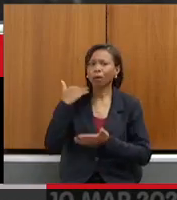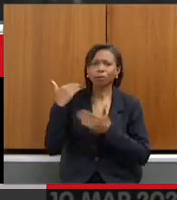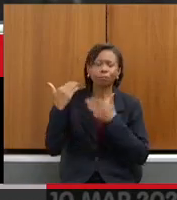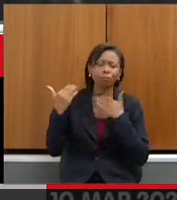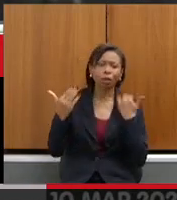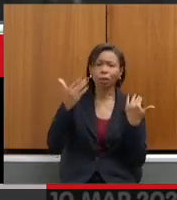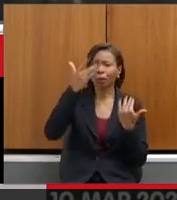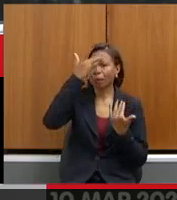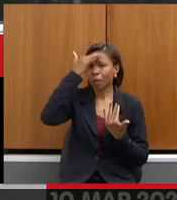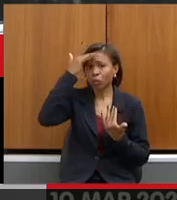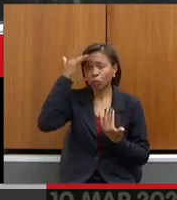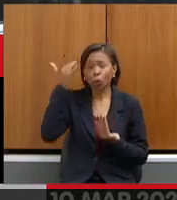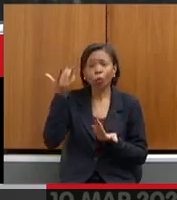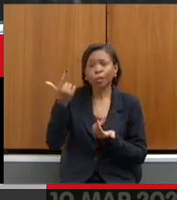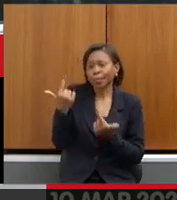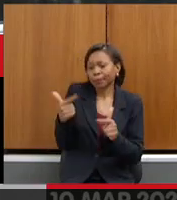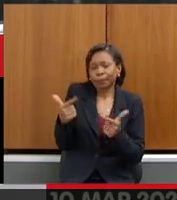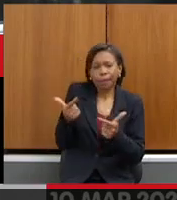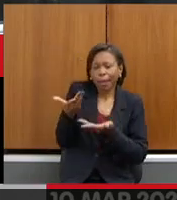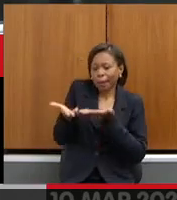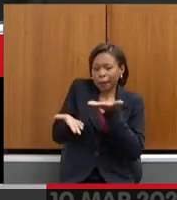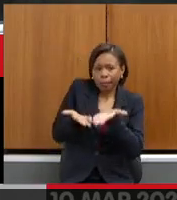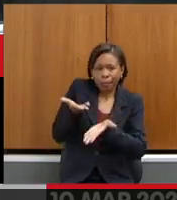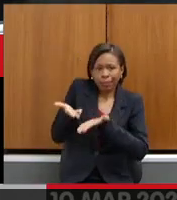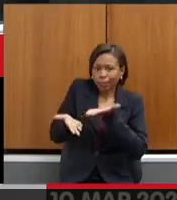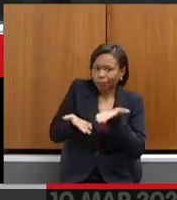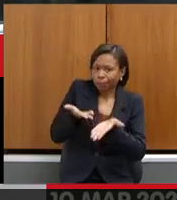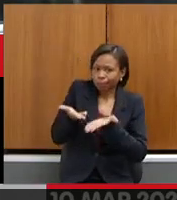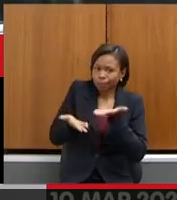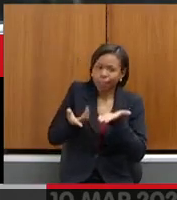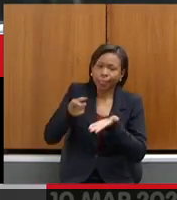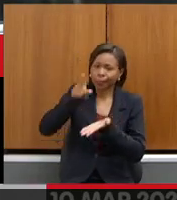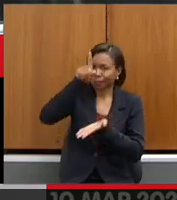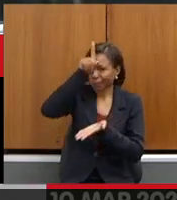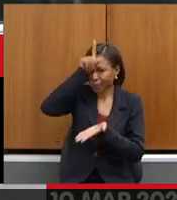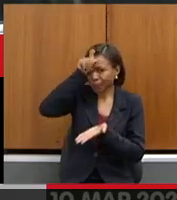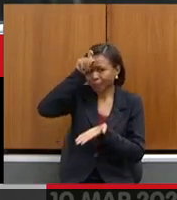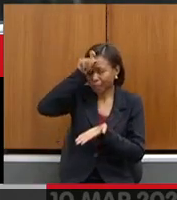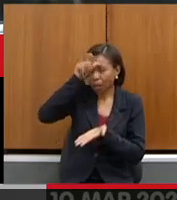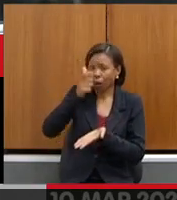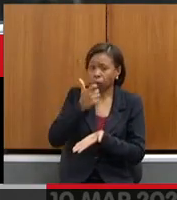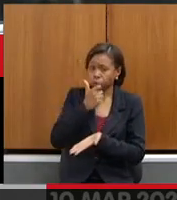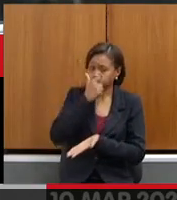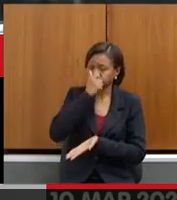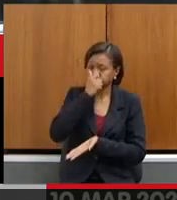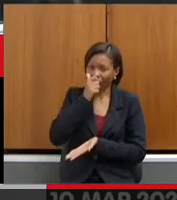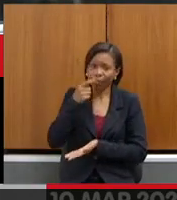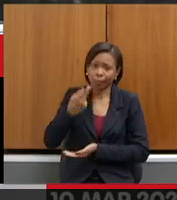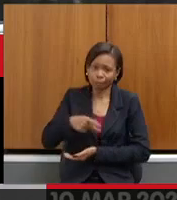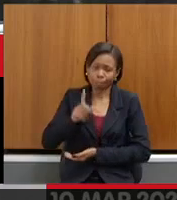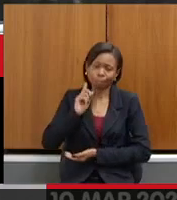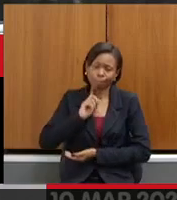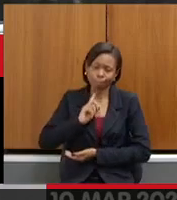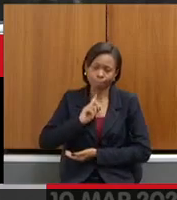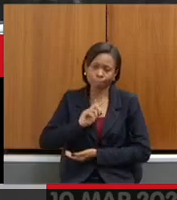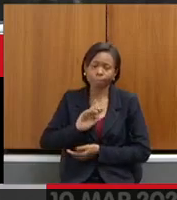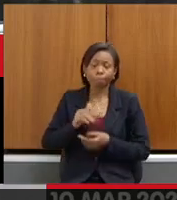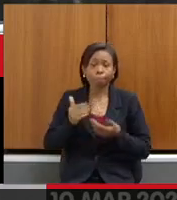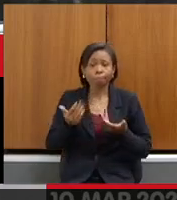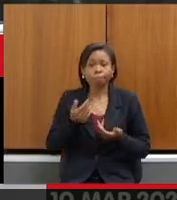dificuldade por falta de atendimento nos hospitais em todo o nosso estado eu infelizmente